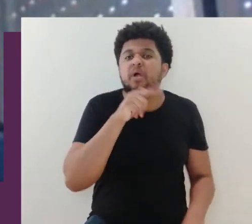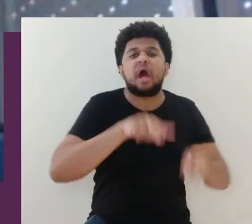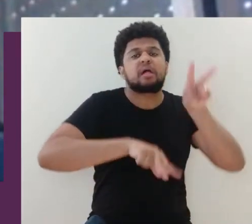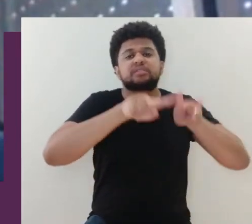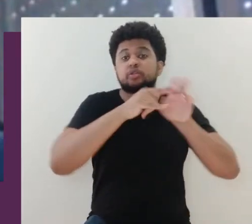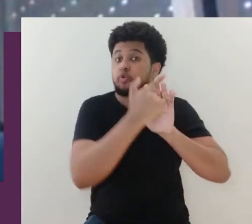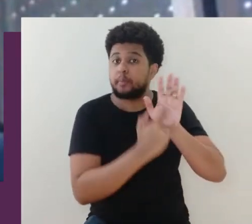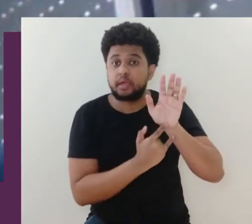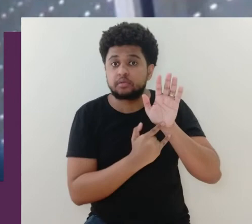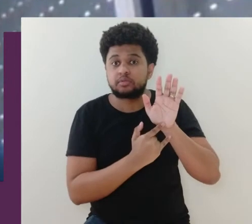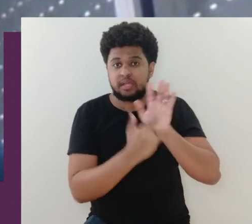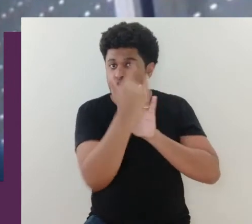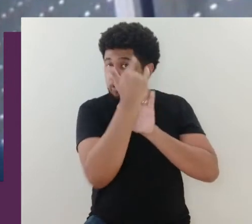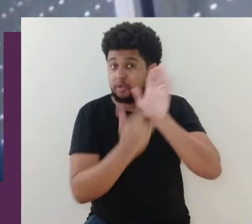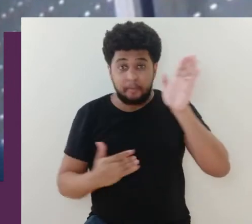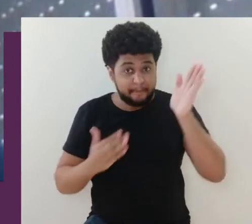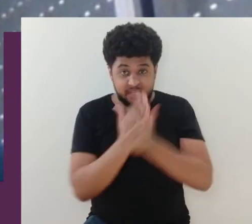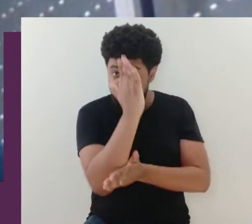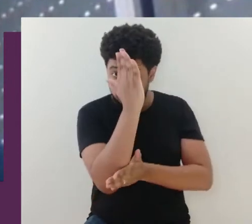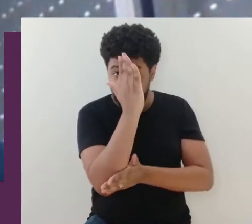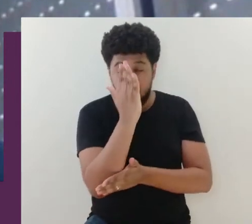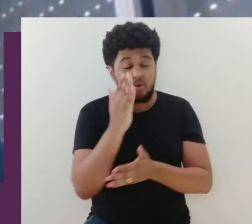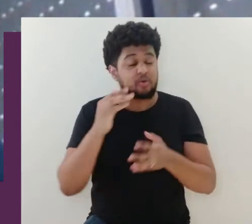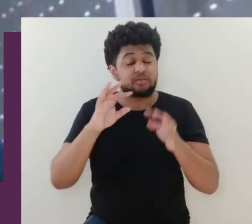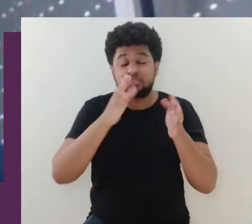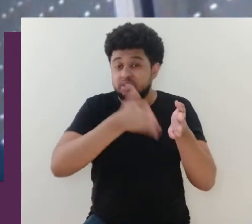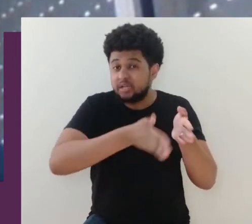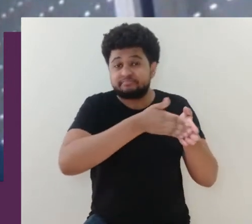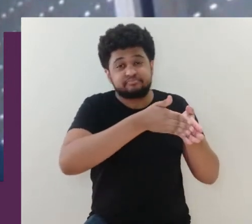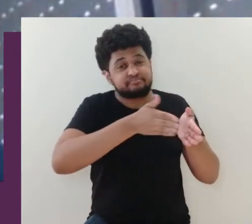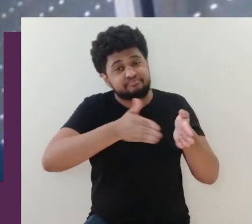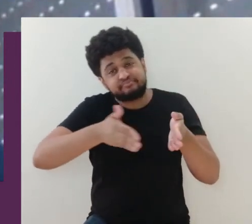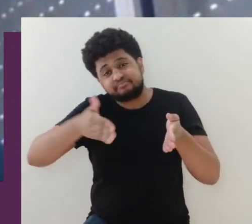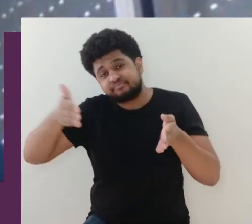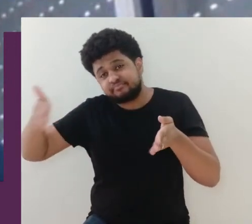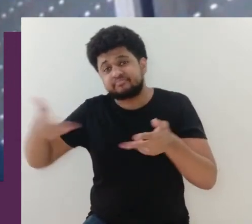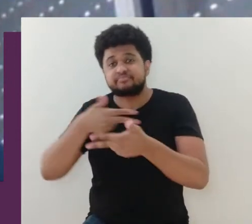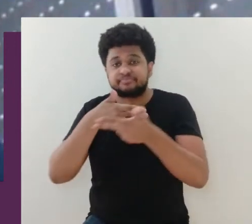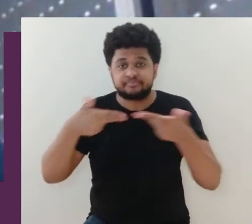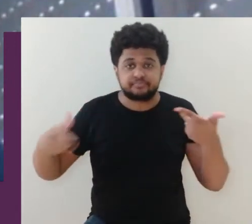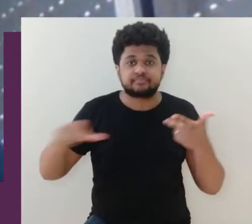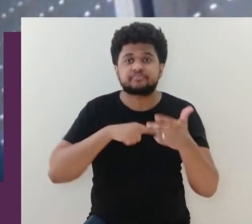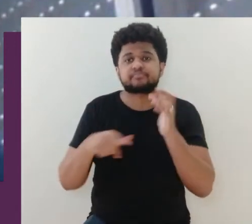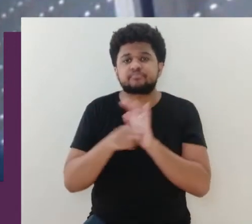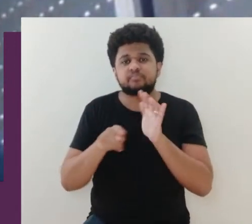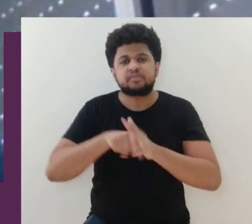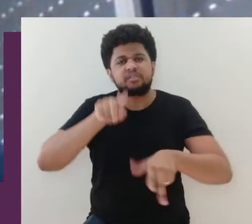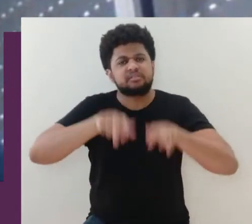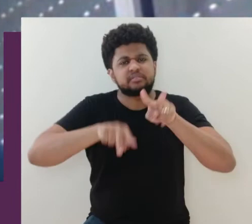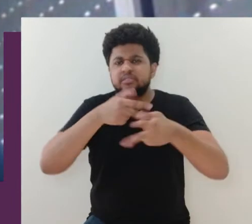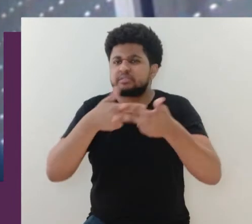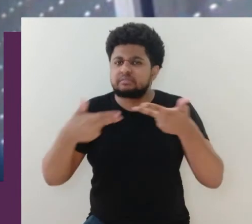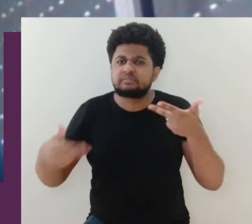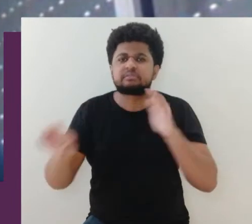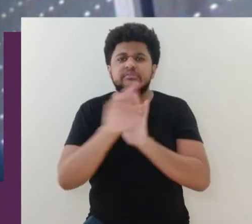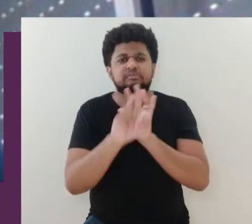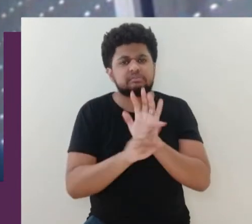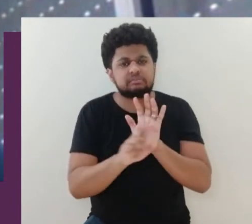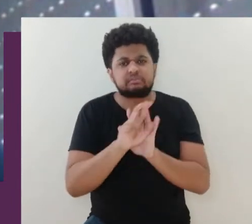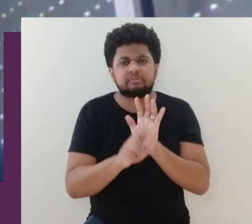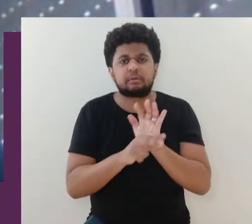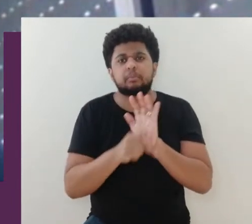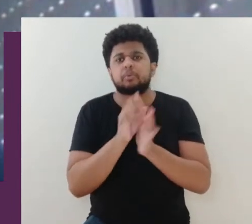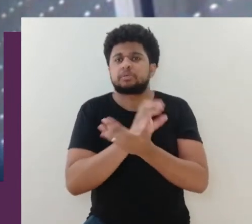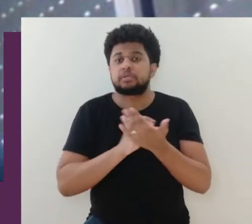para analisar um documento. O documento já passou por diversos referis, diversos analistas em